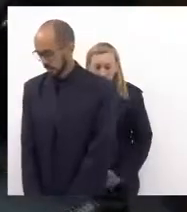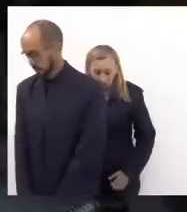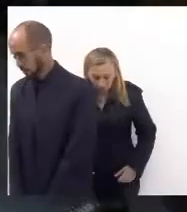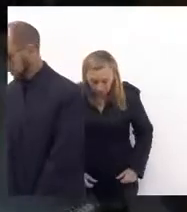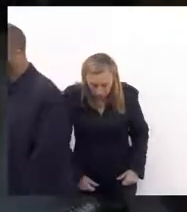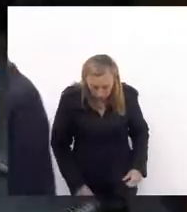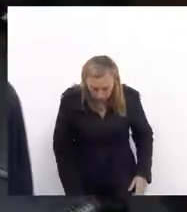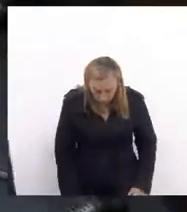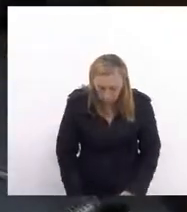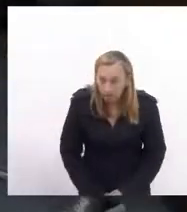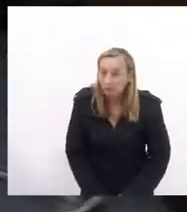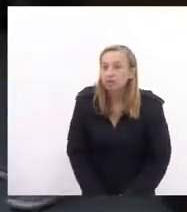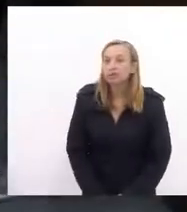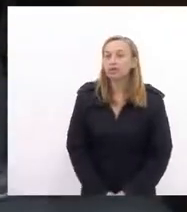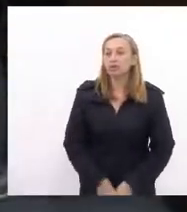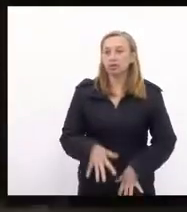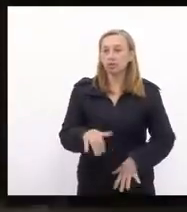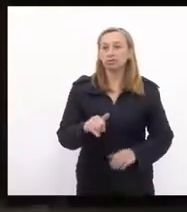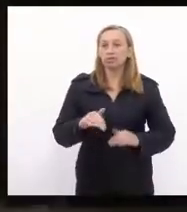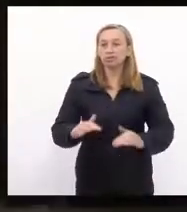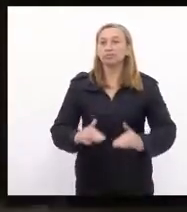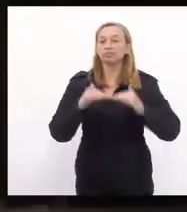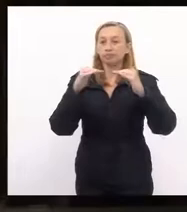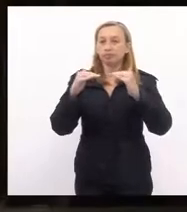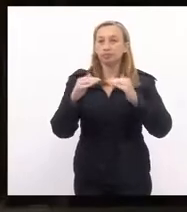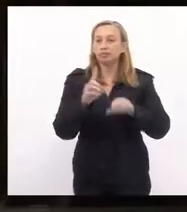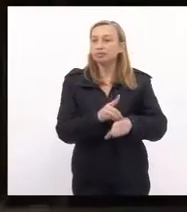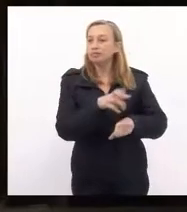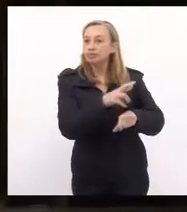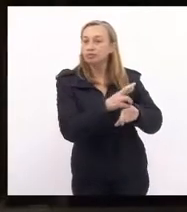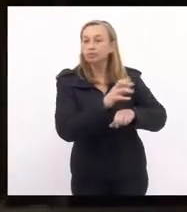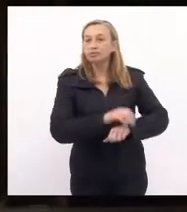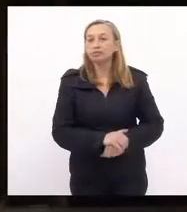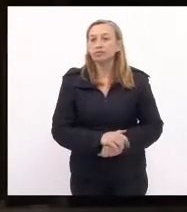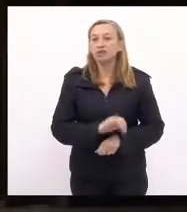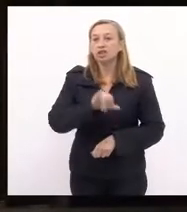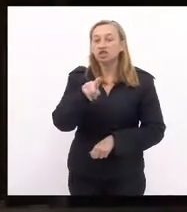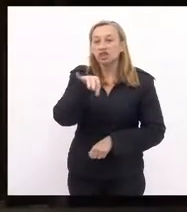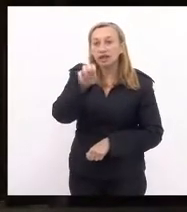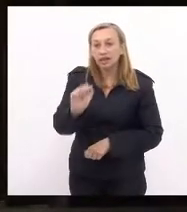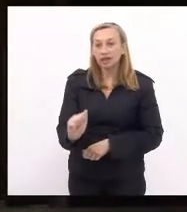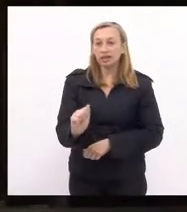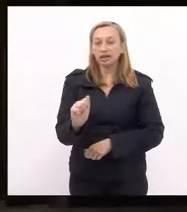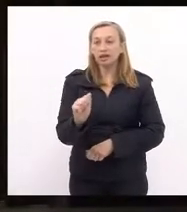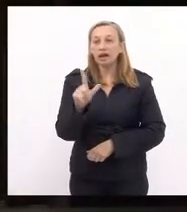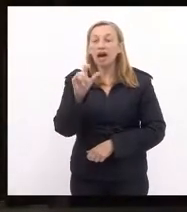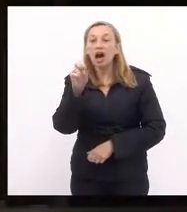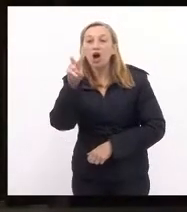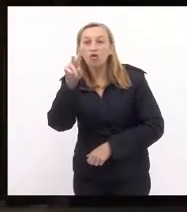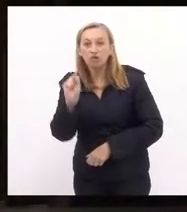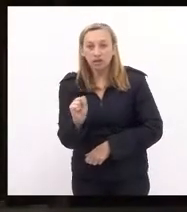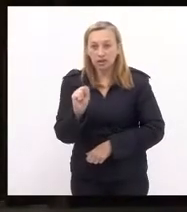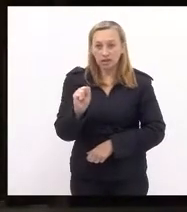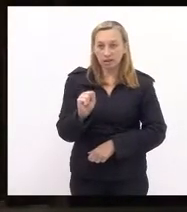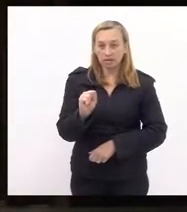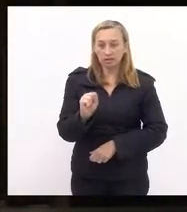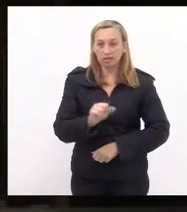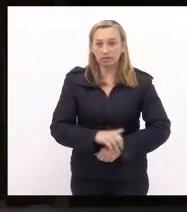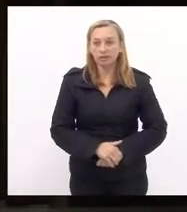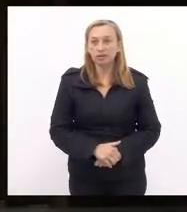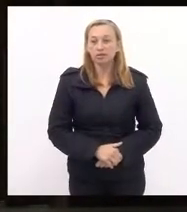Tenho a honra de chamar a excelentíssima doutora Janaína Alves de Oliveira